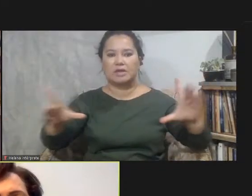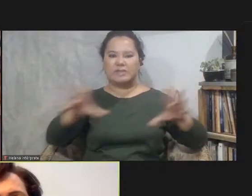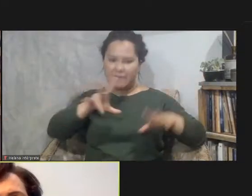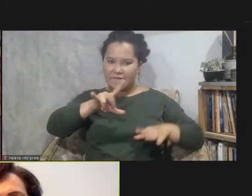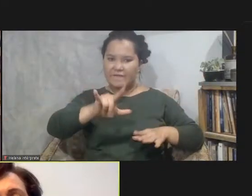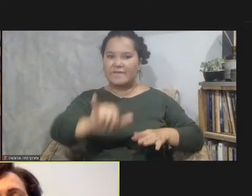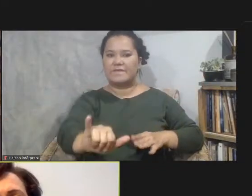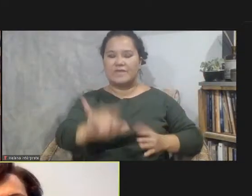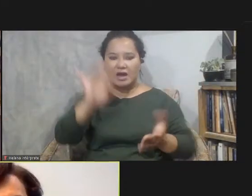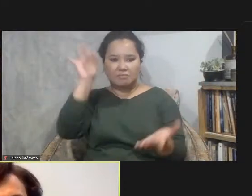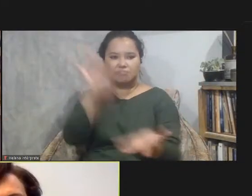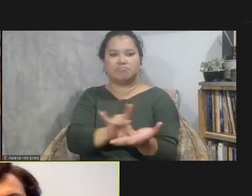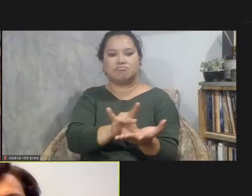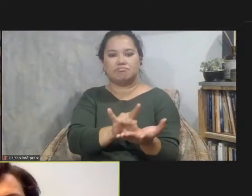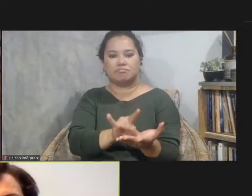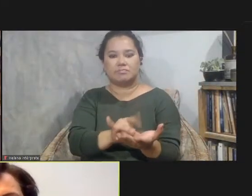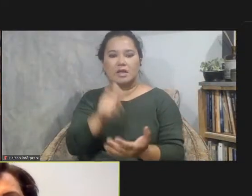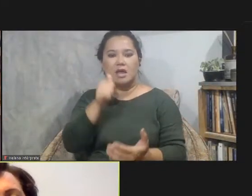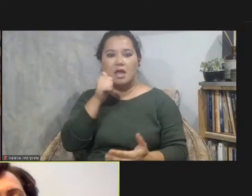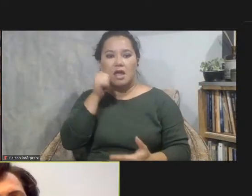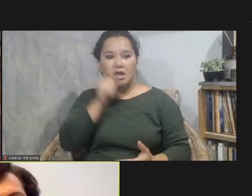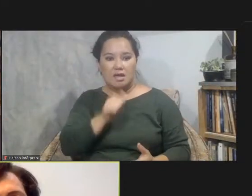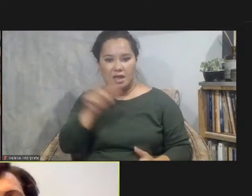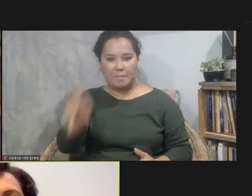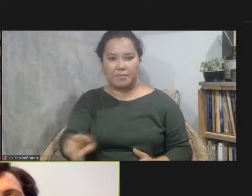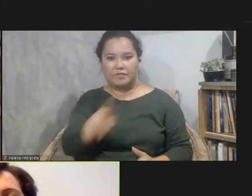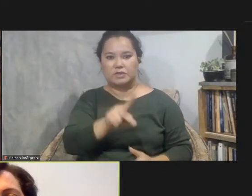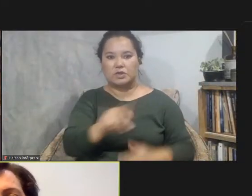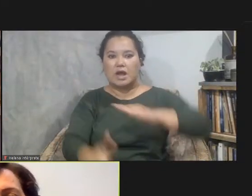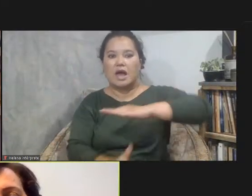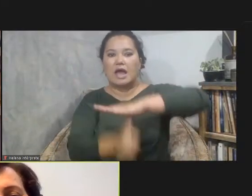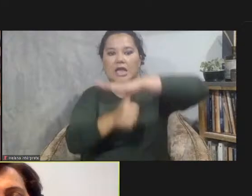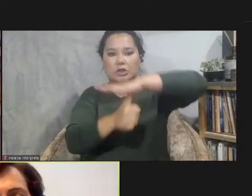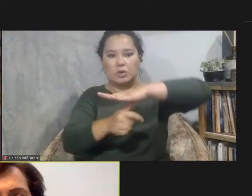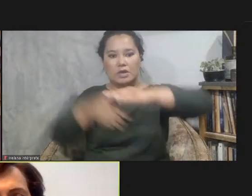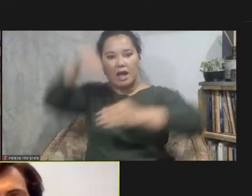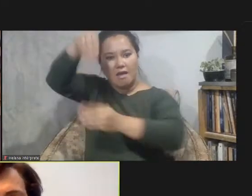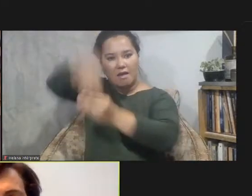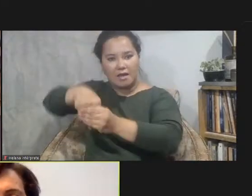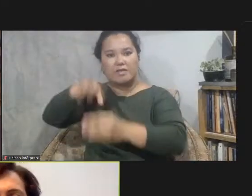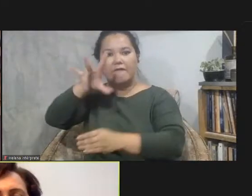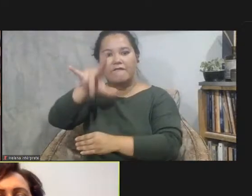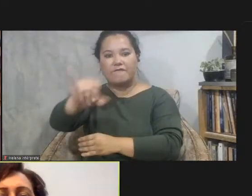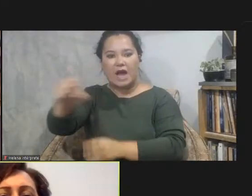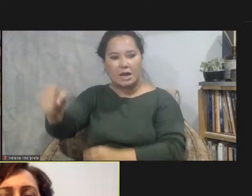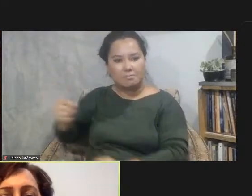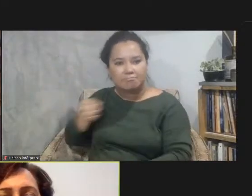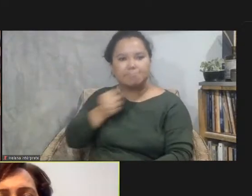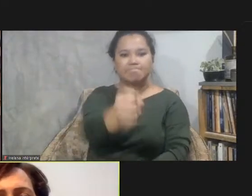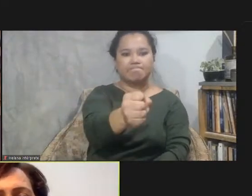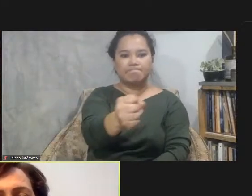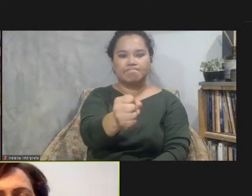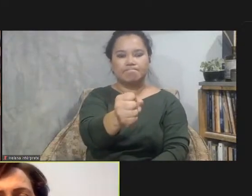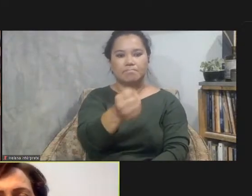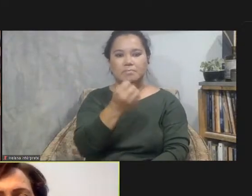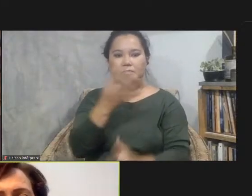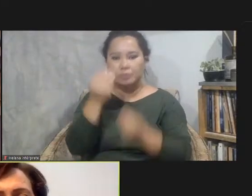ser empossada. Boa noite, muito obrigada. Boa semana universitária para todos e todas.